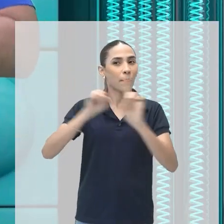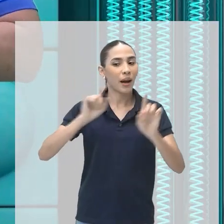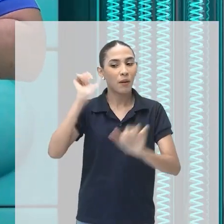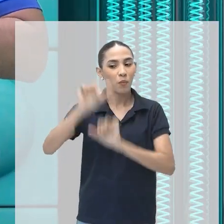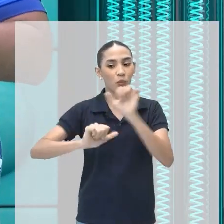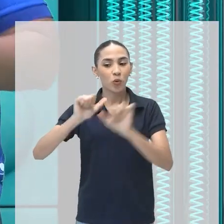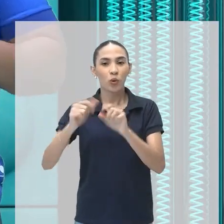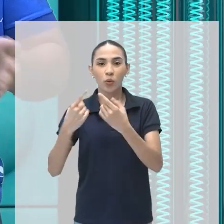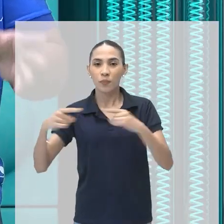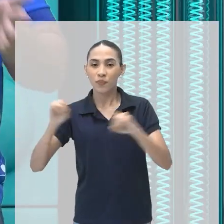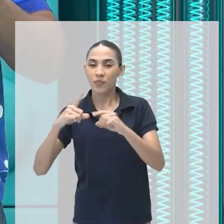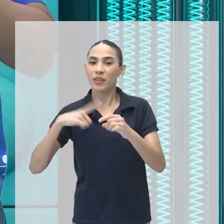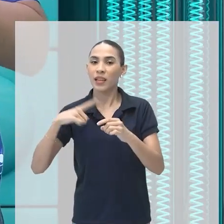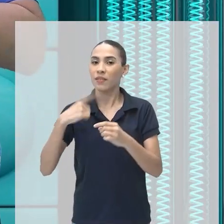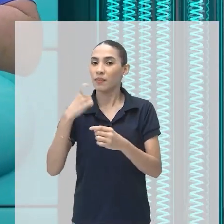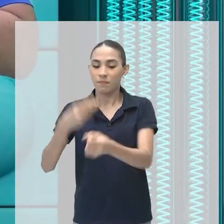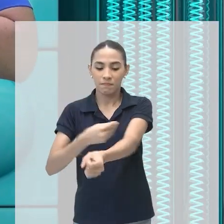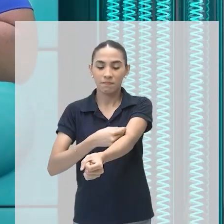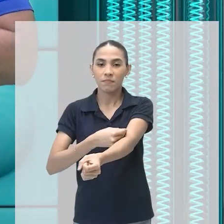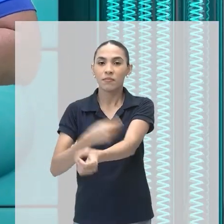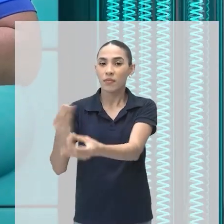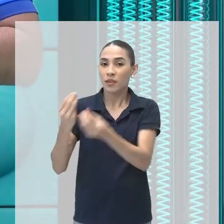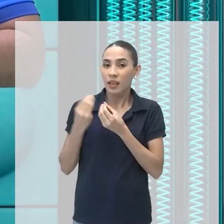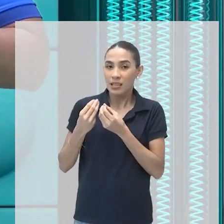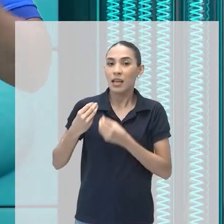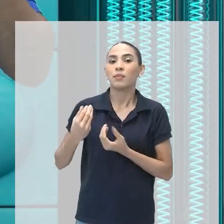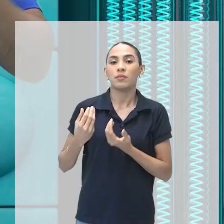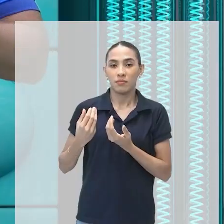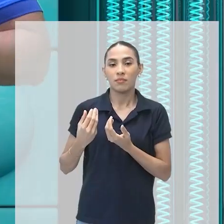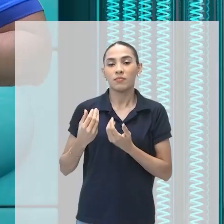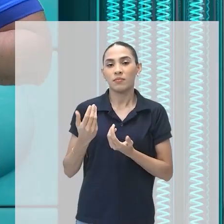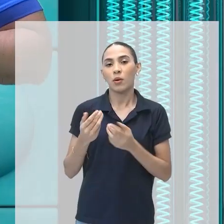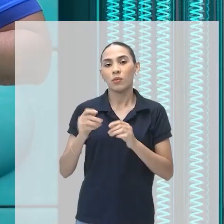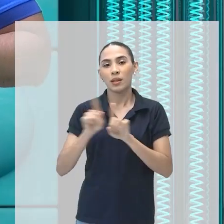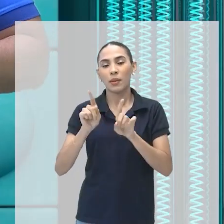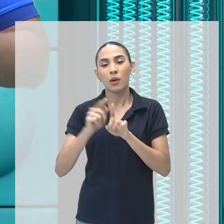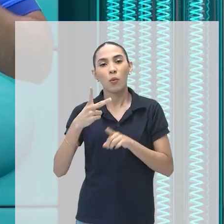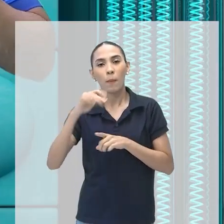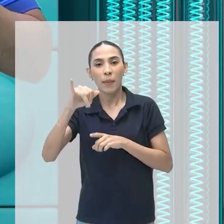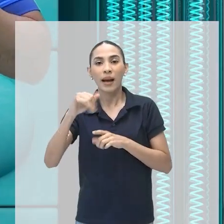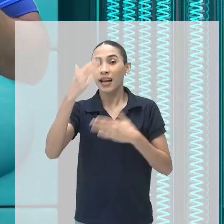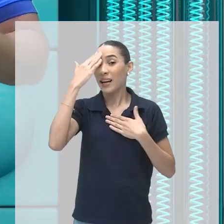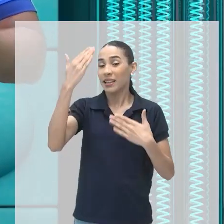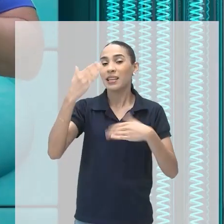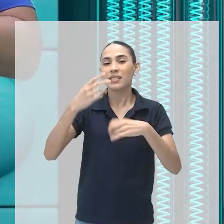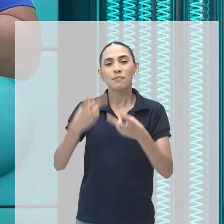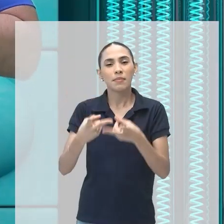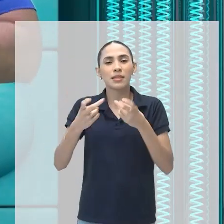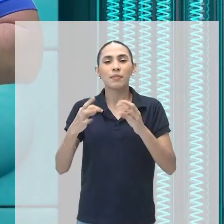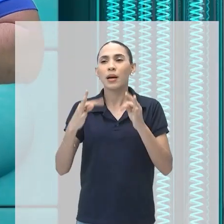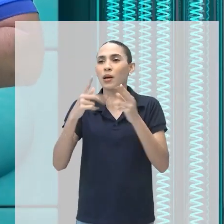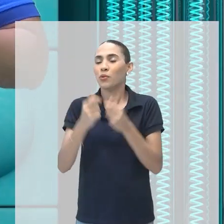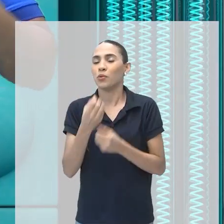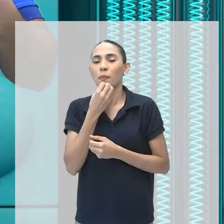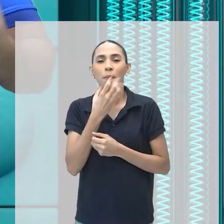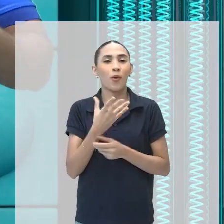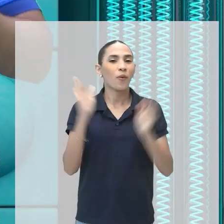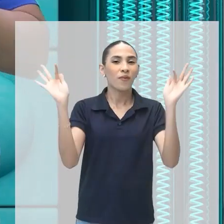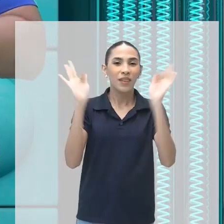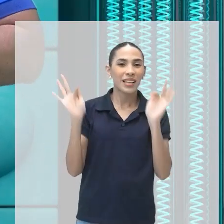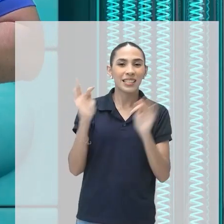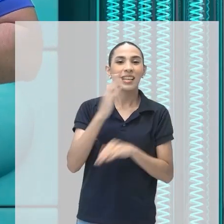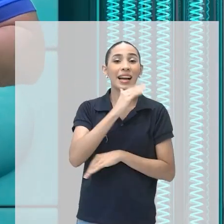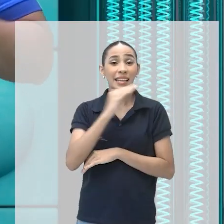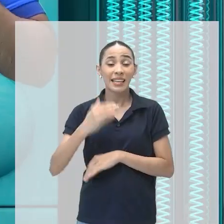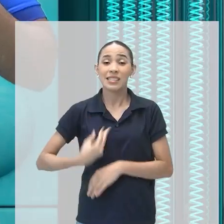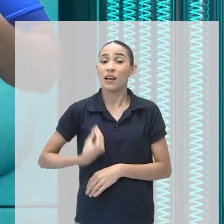quando ocorre a doação, quando a criança recebe o sangue doado, que o pai agradece, percebo que tudo ficou bem, a criança